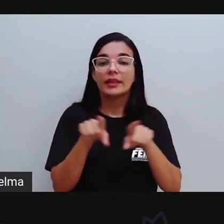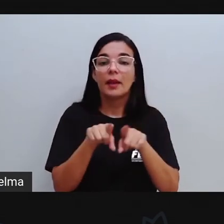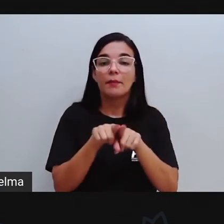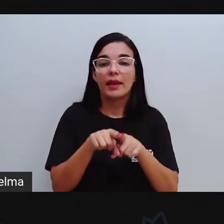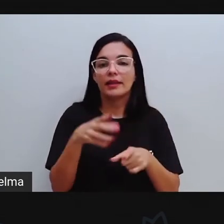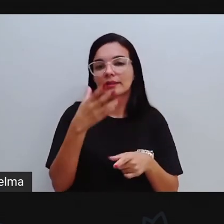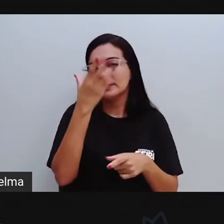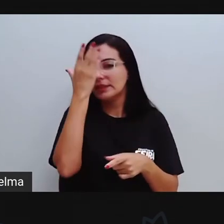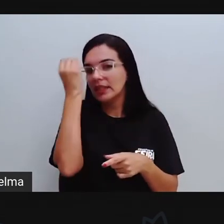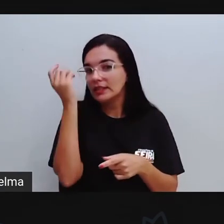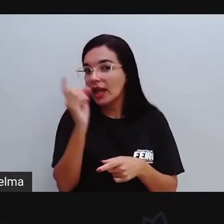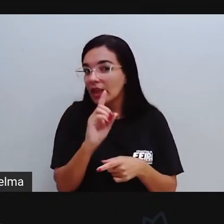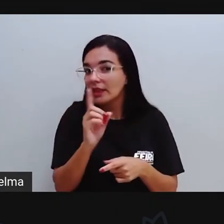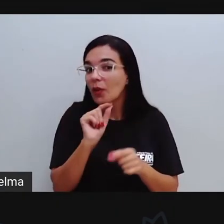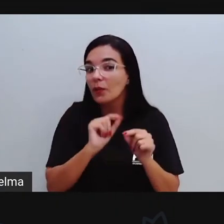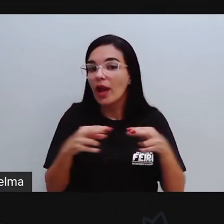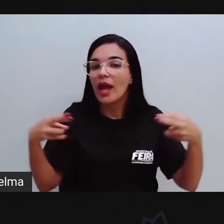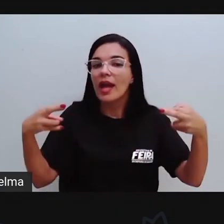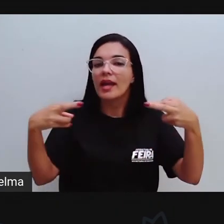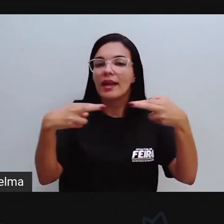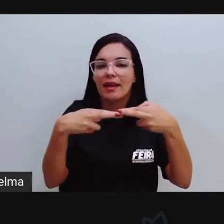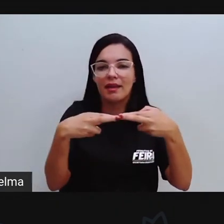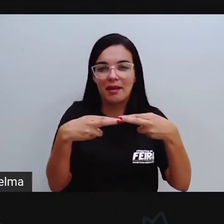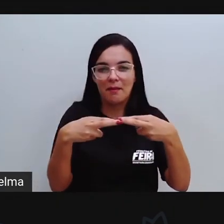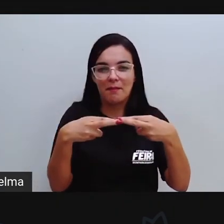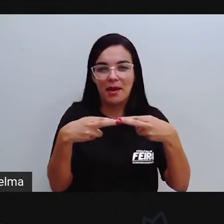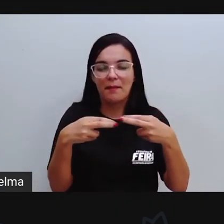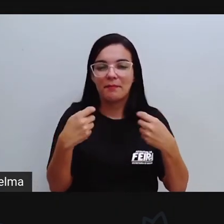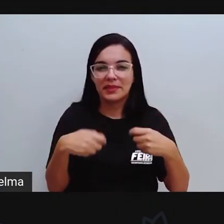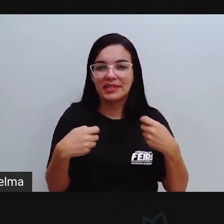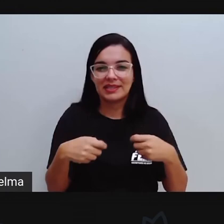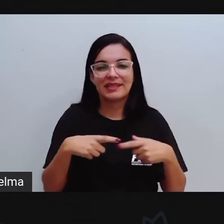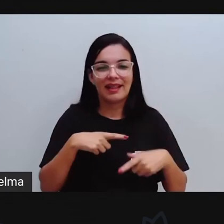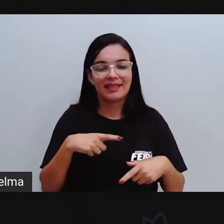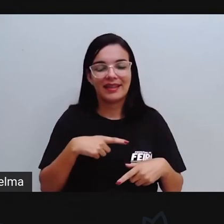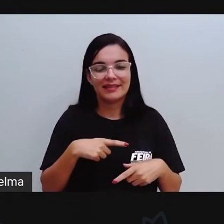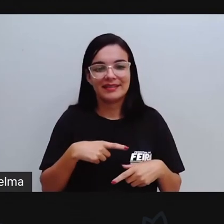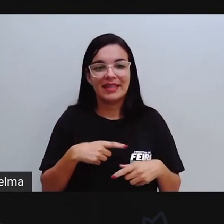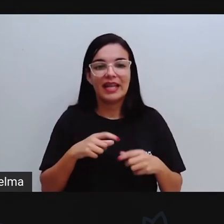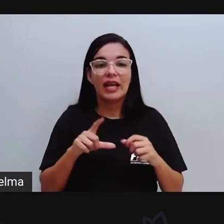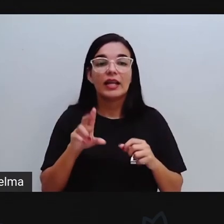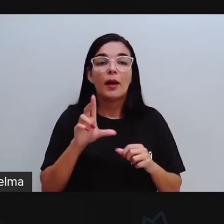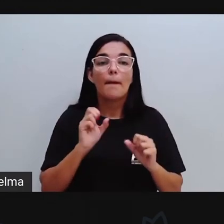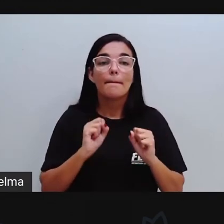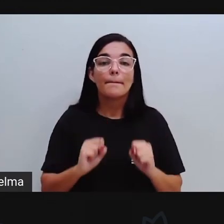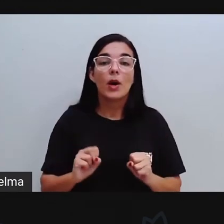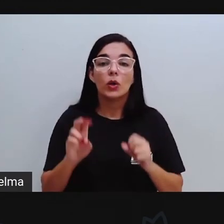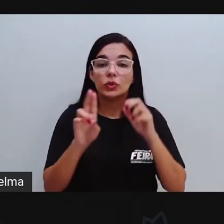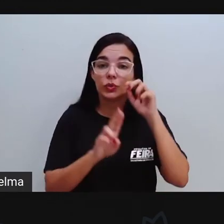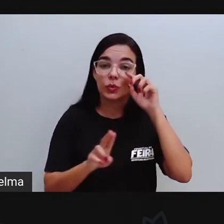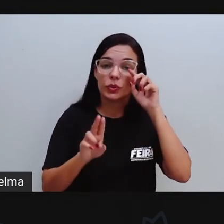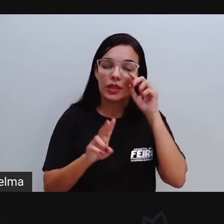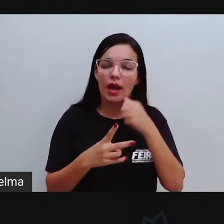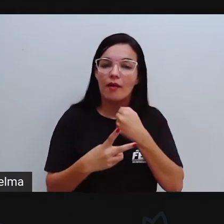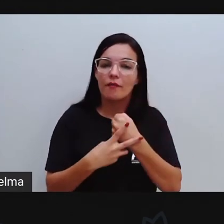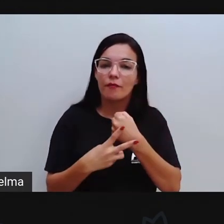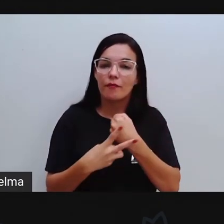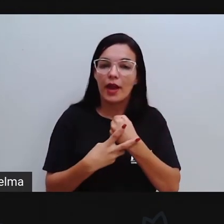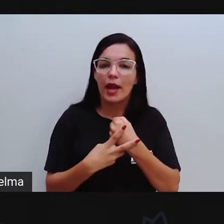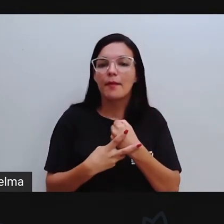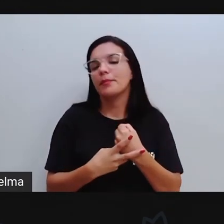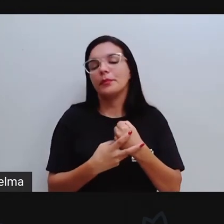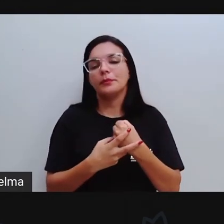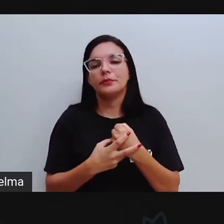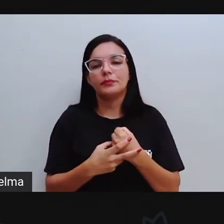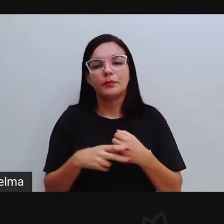também das rimas, né? Tem que ter rimas aí. Vocês podem utilizar os verbos do infinitivo, né? Que facilita